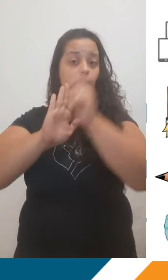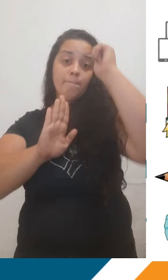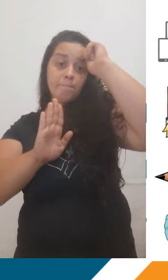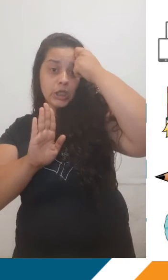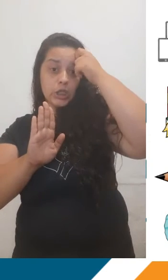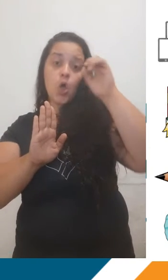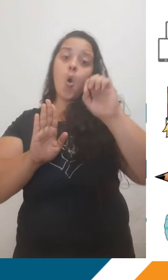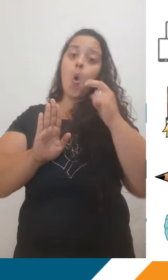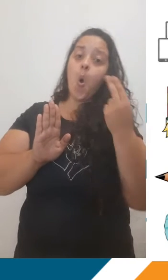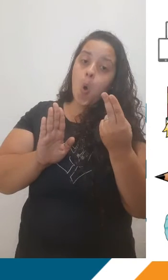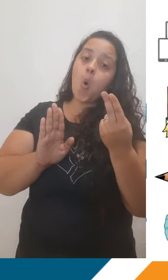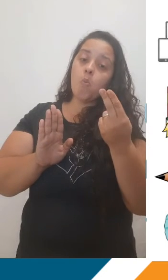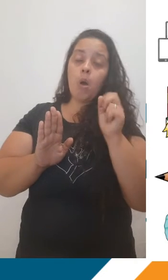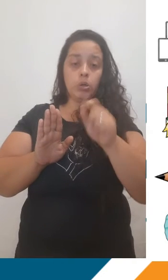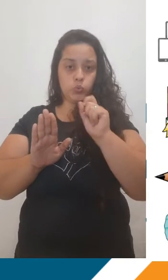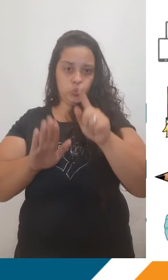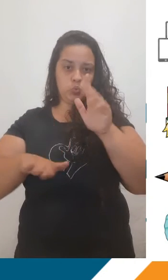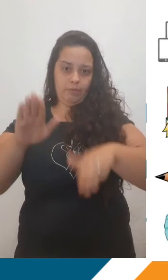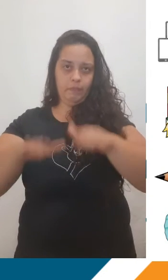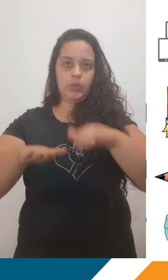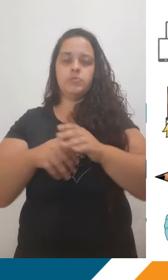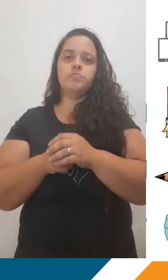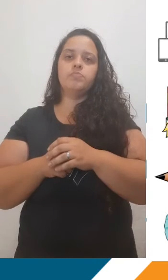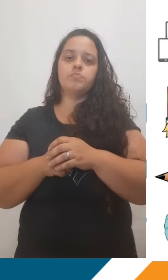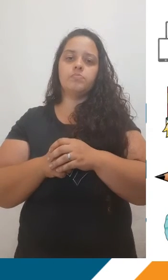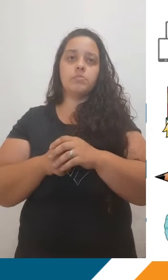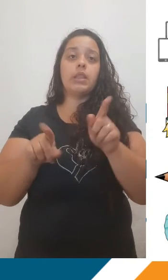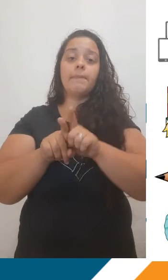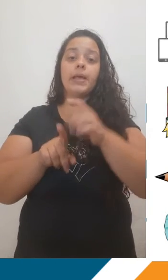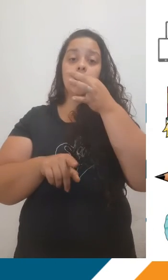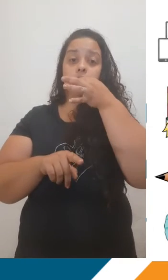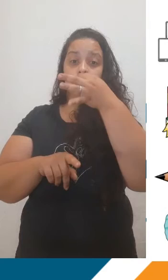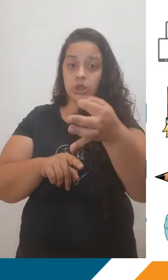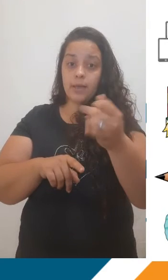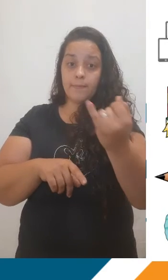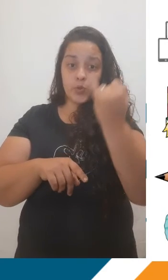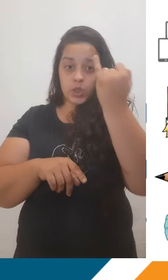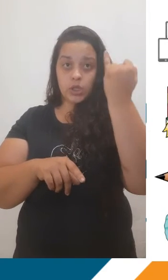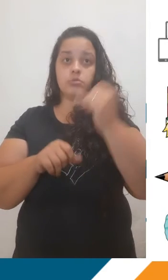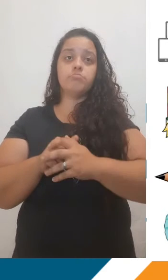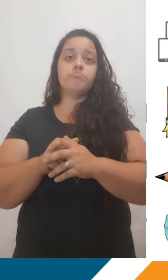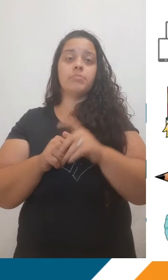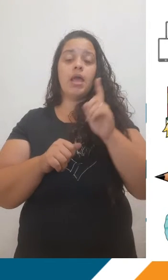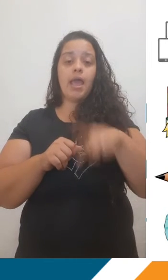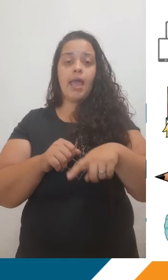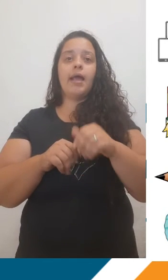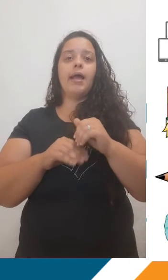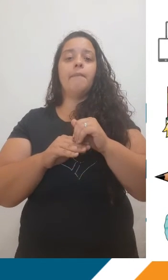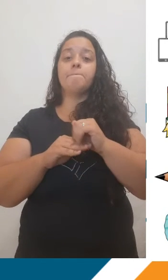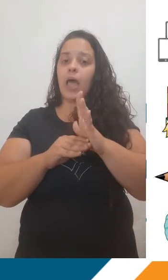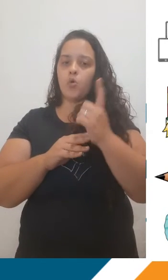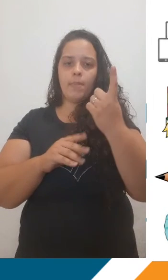preta e ou azul. E uma dica importante é levar mais